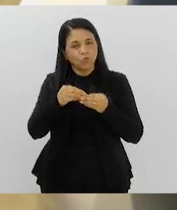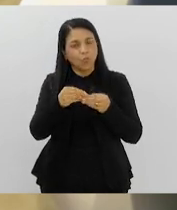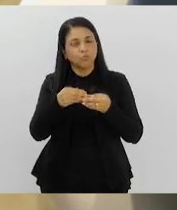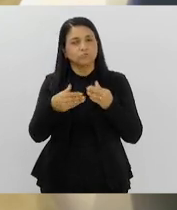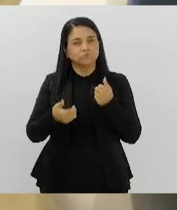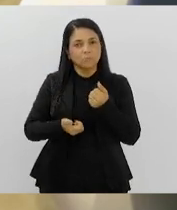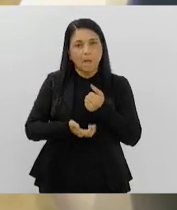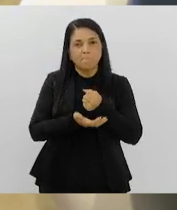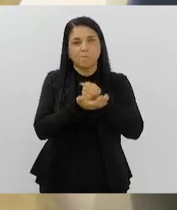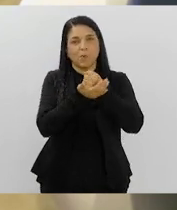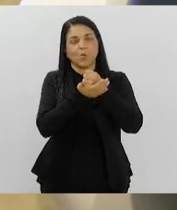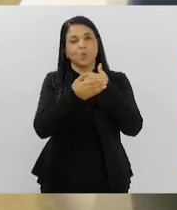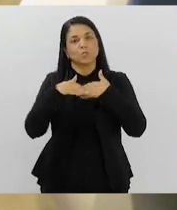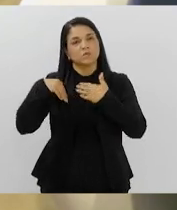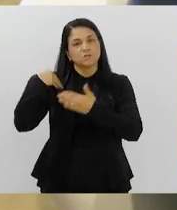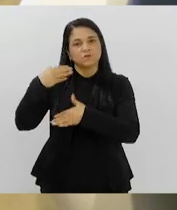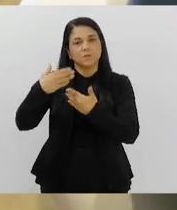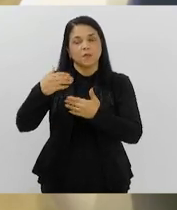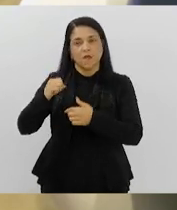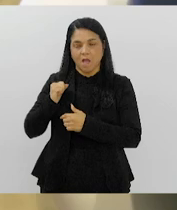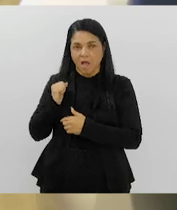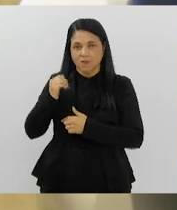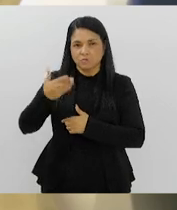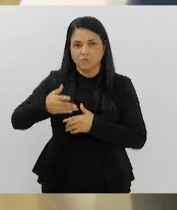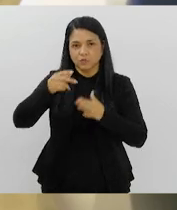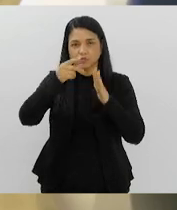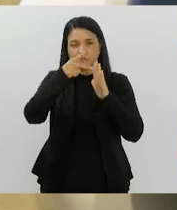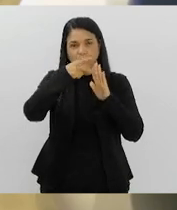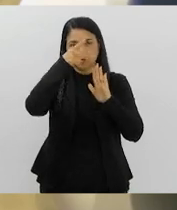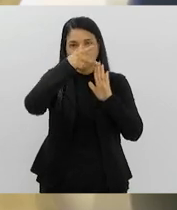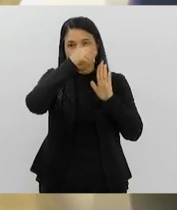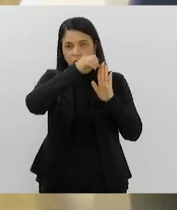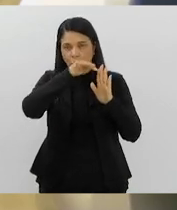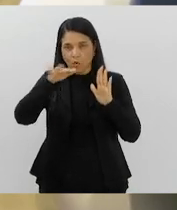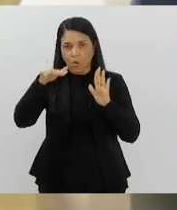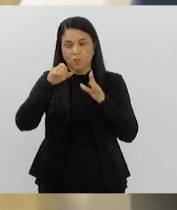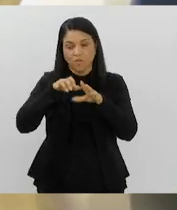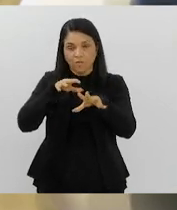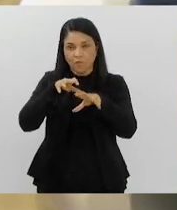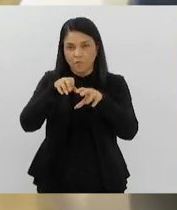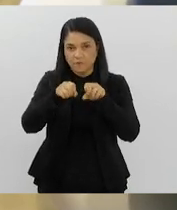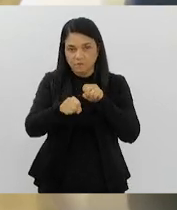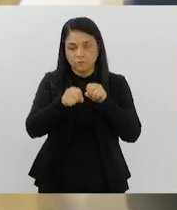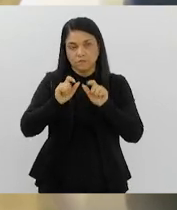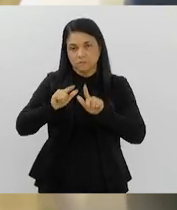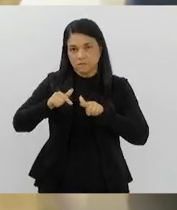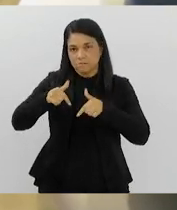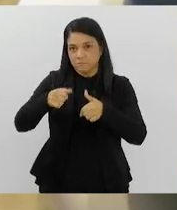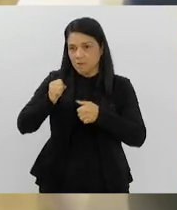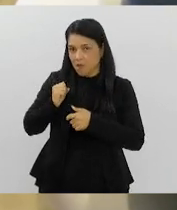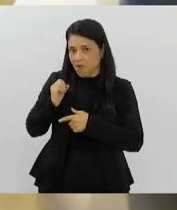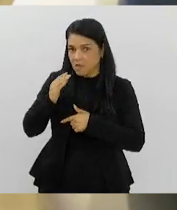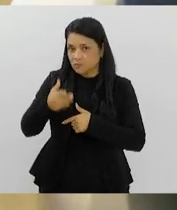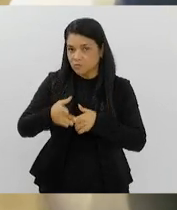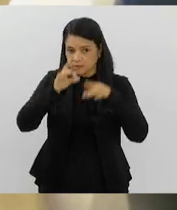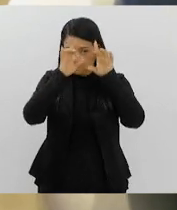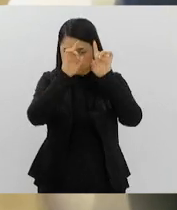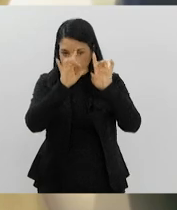nós desenvolvemos aí essas ações de protocolos, de formações e de ações específicas para a